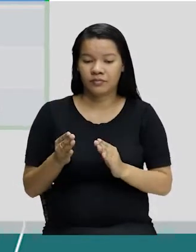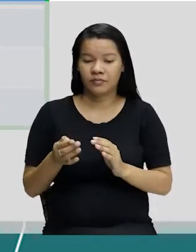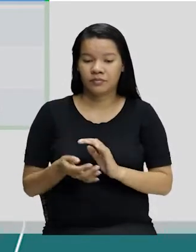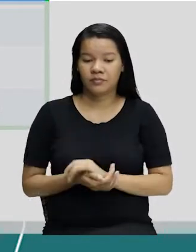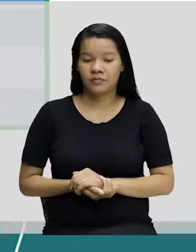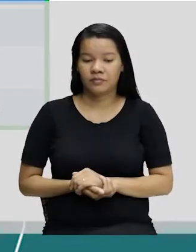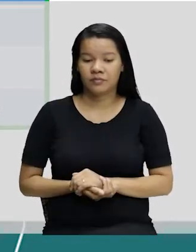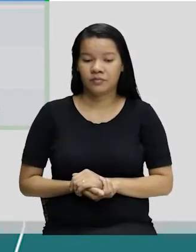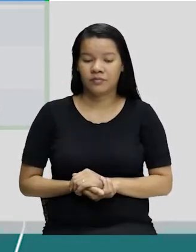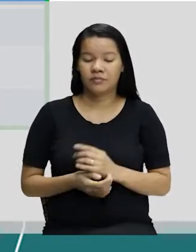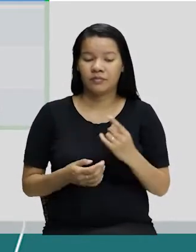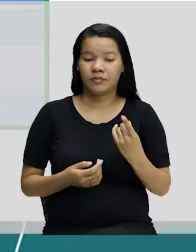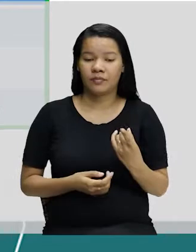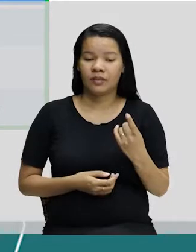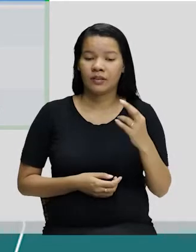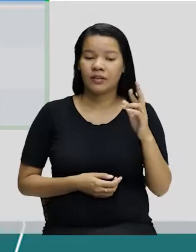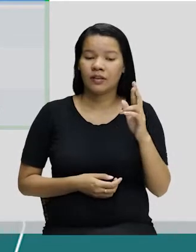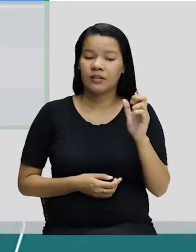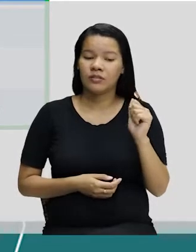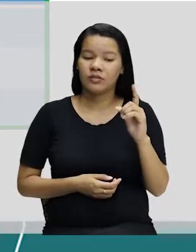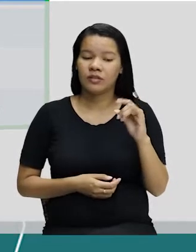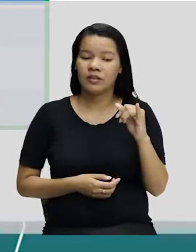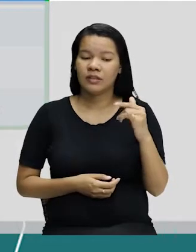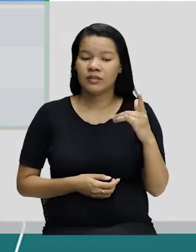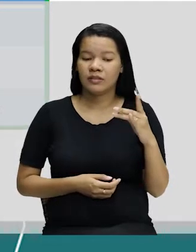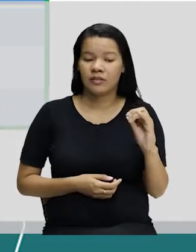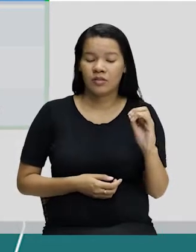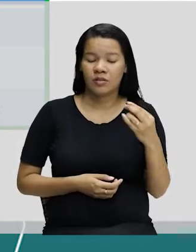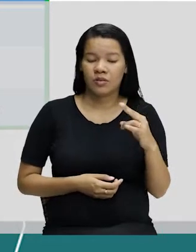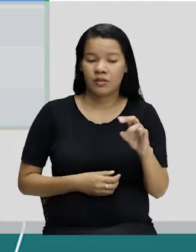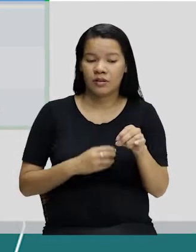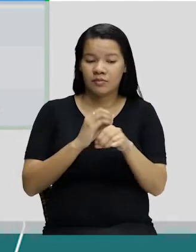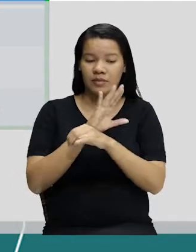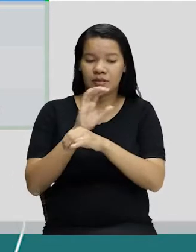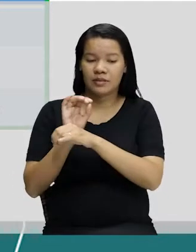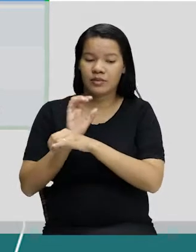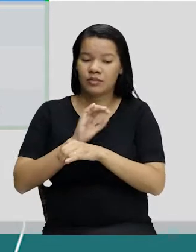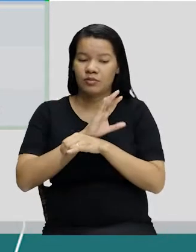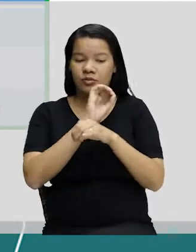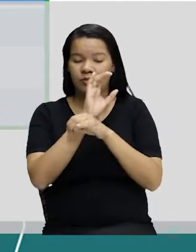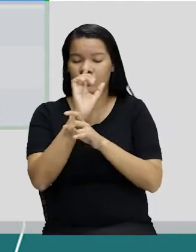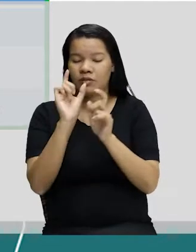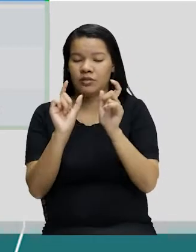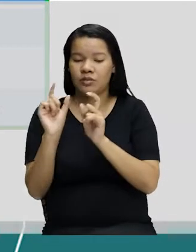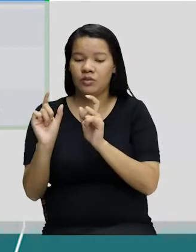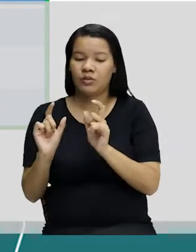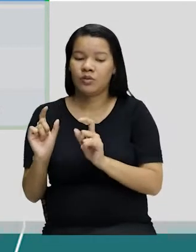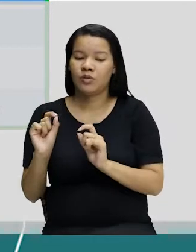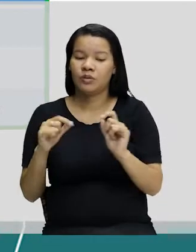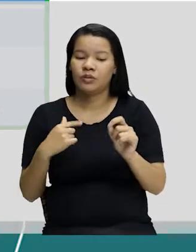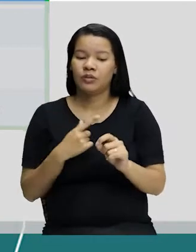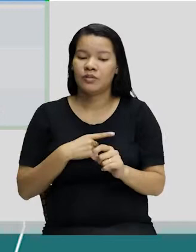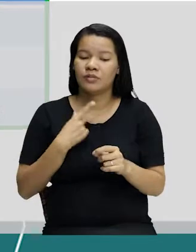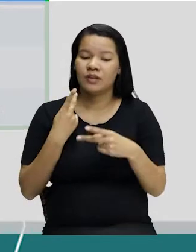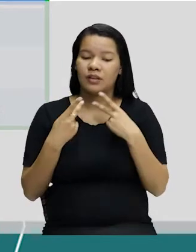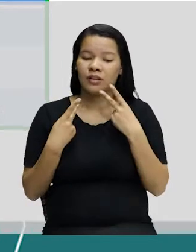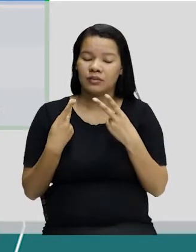de radiação, emissão de partículas ou emissão de radiação, do que nós estamos